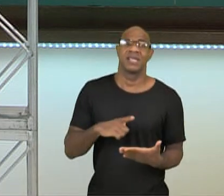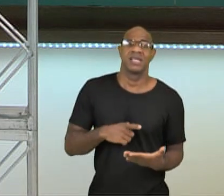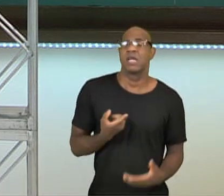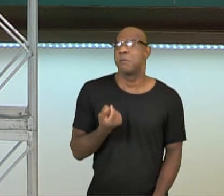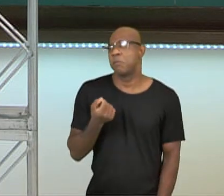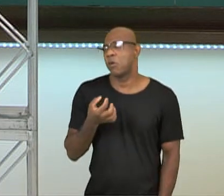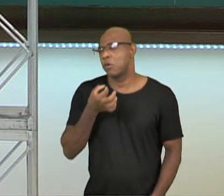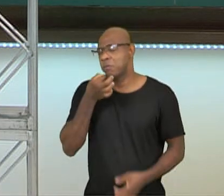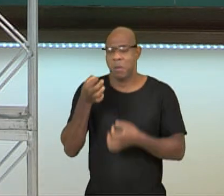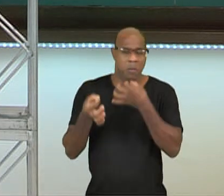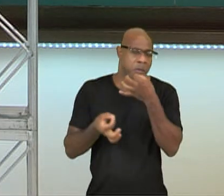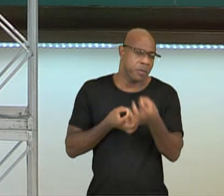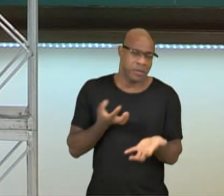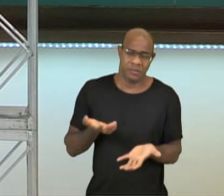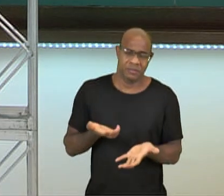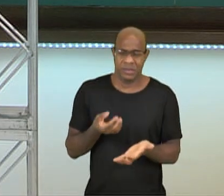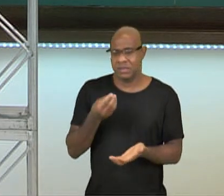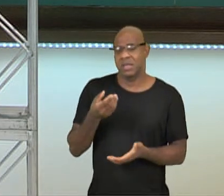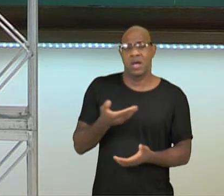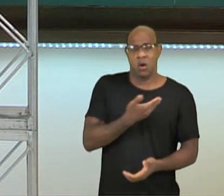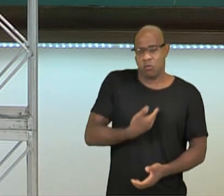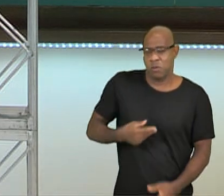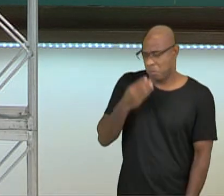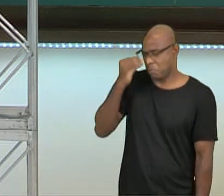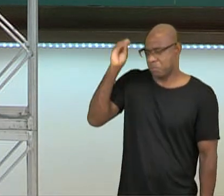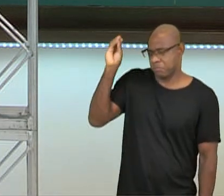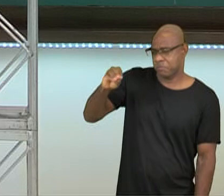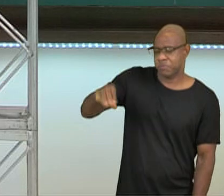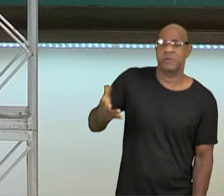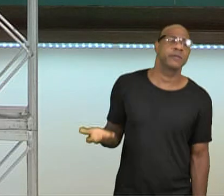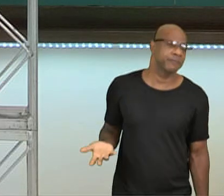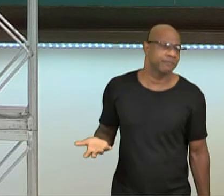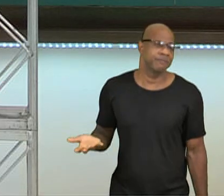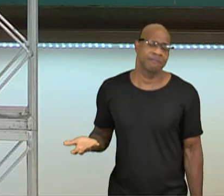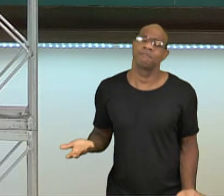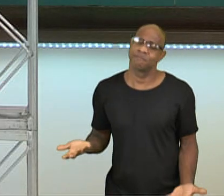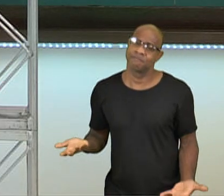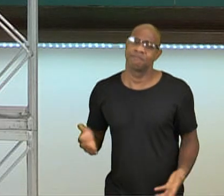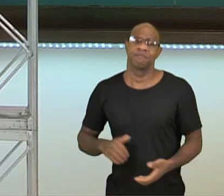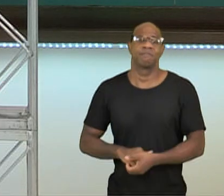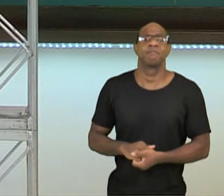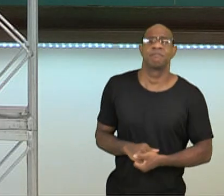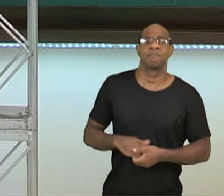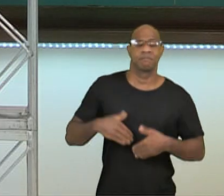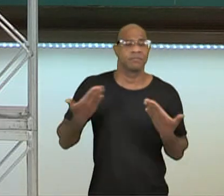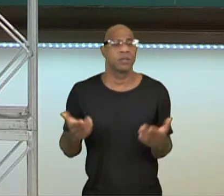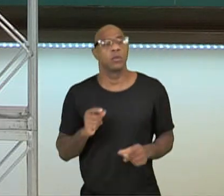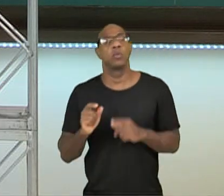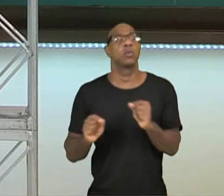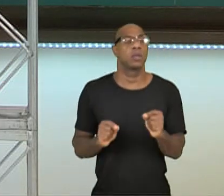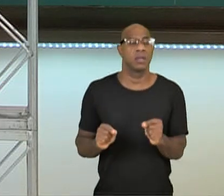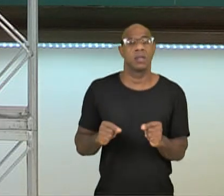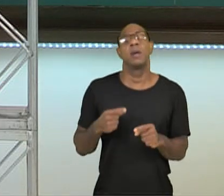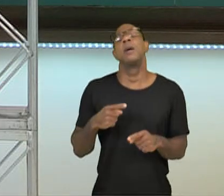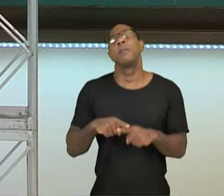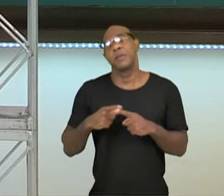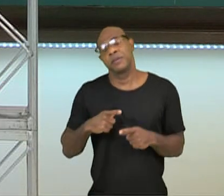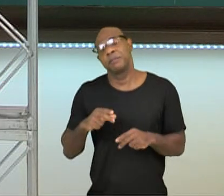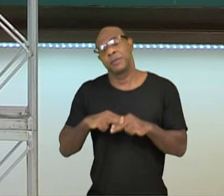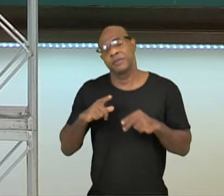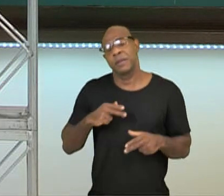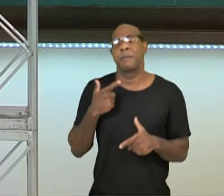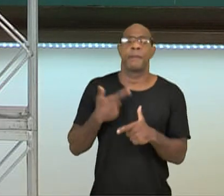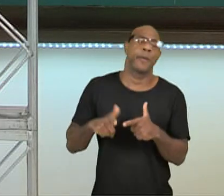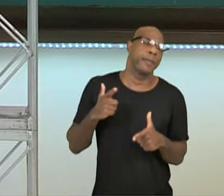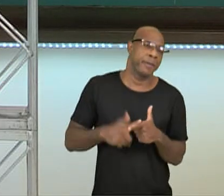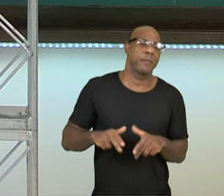questionamento, eles acabam deixando ali um governante por vários anos e aí isso implicou em problemas para